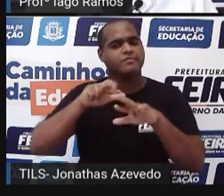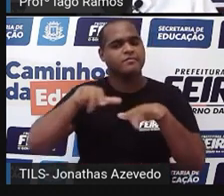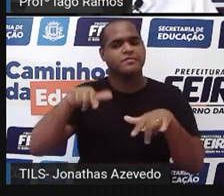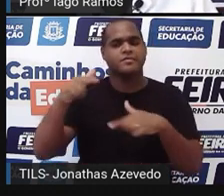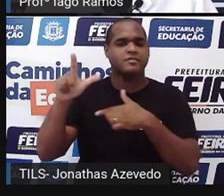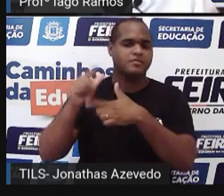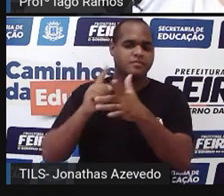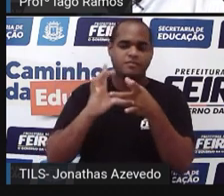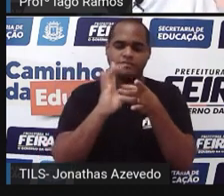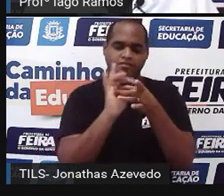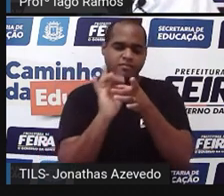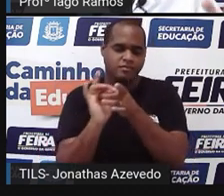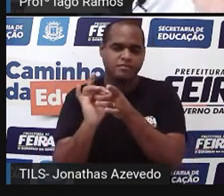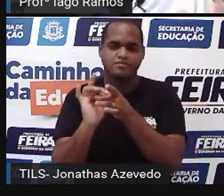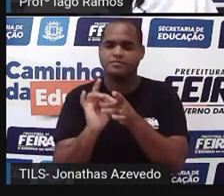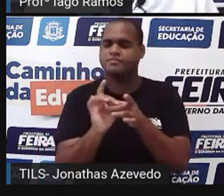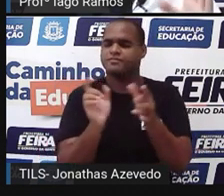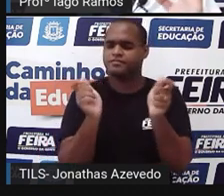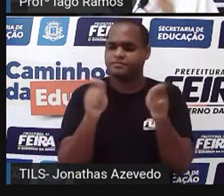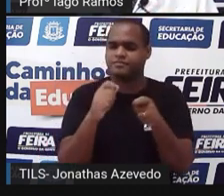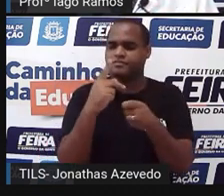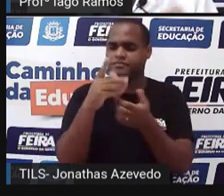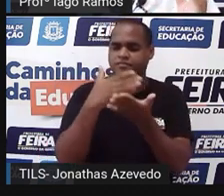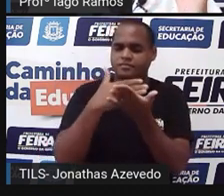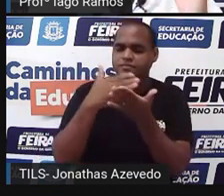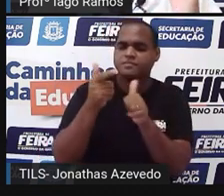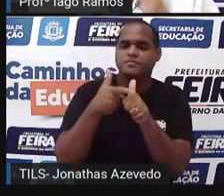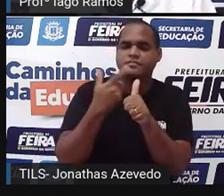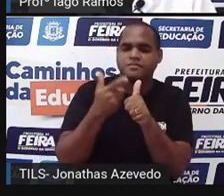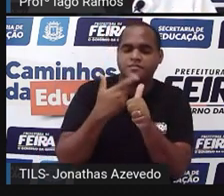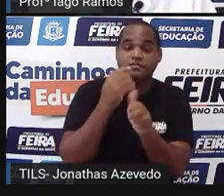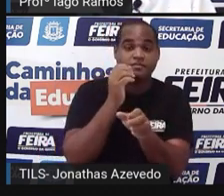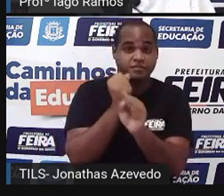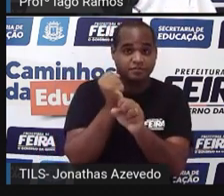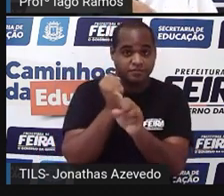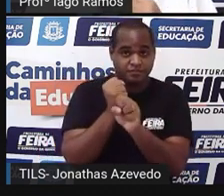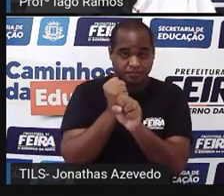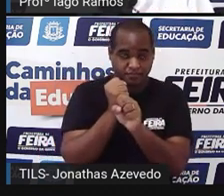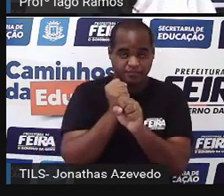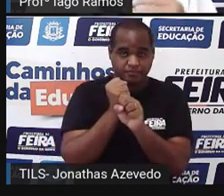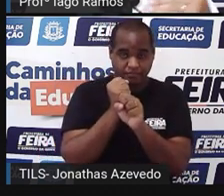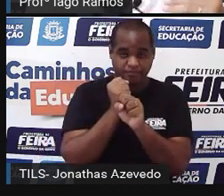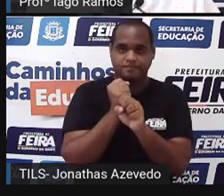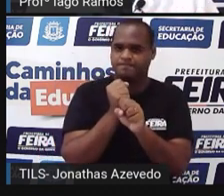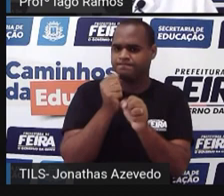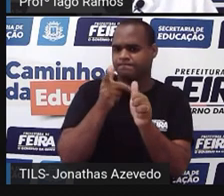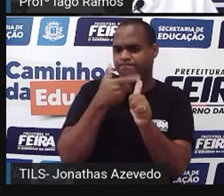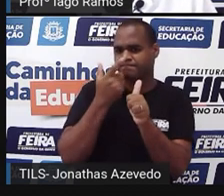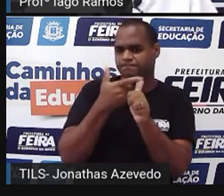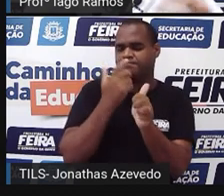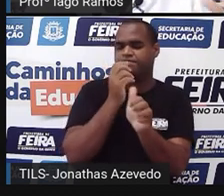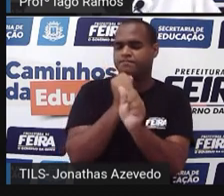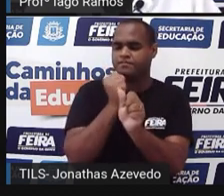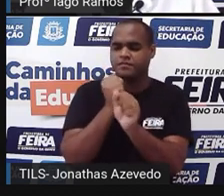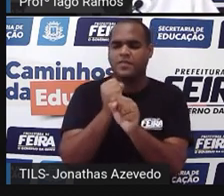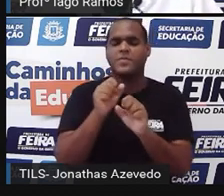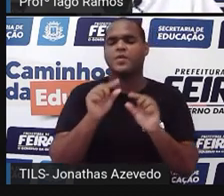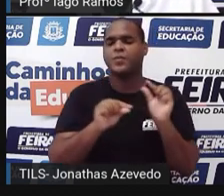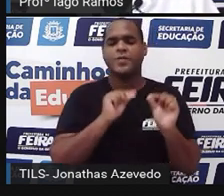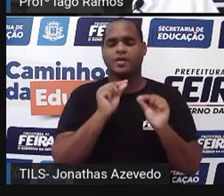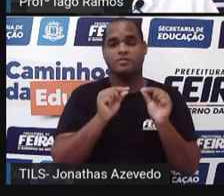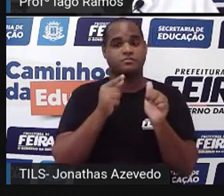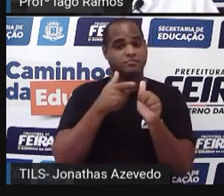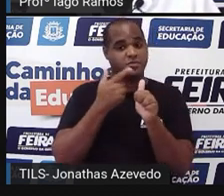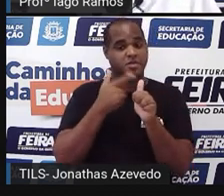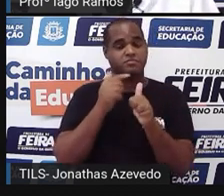qualquer outro contexto sempre a gente começa a fazendo uma soma com os dados que a gente tem esses dados